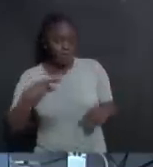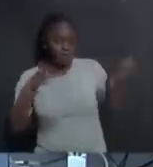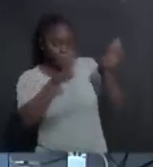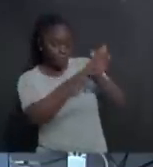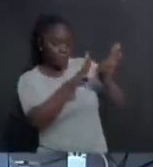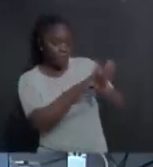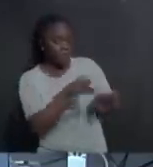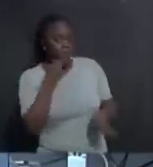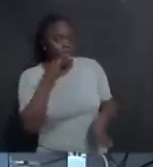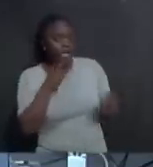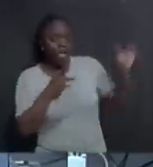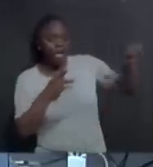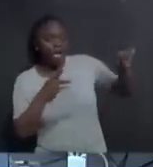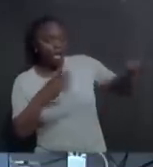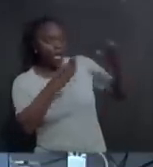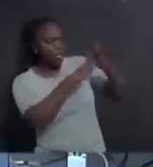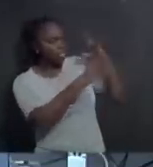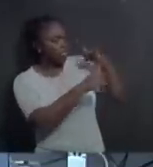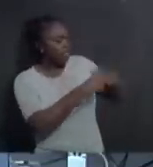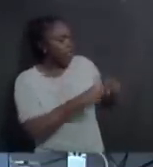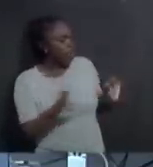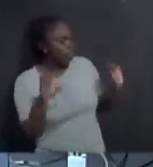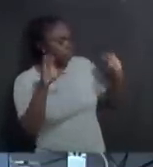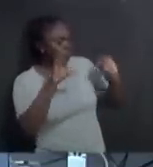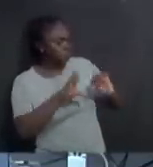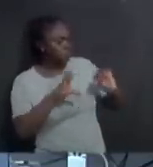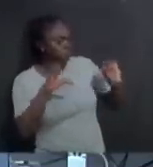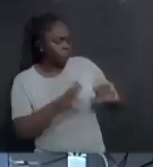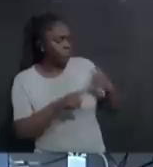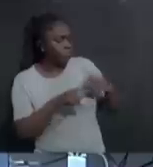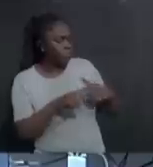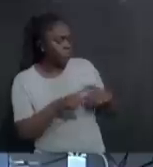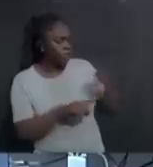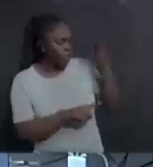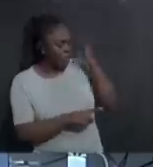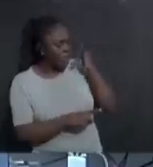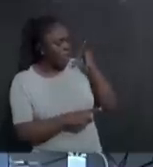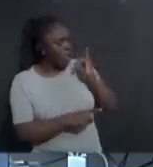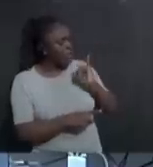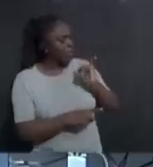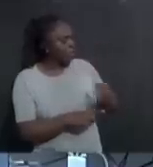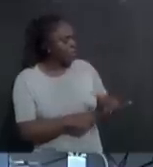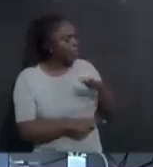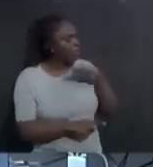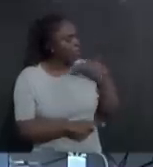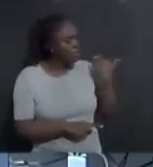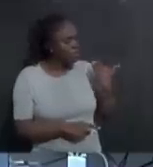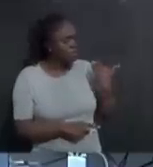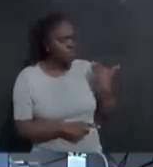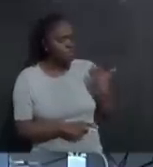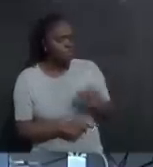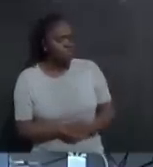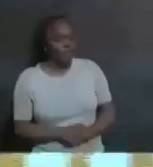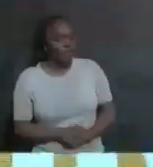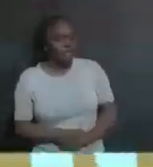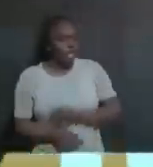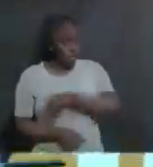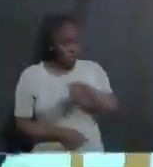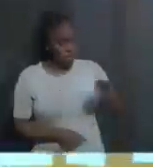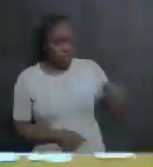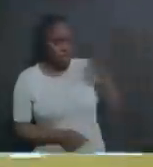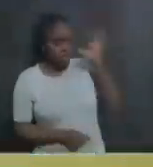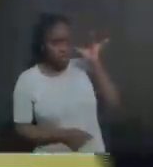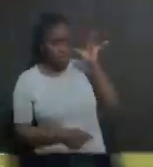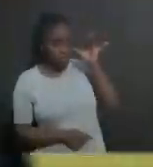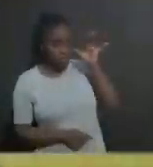assim: e essa igreja que não vale nada, hein? Porque a voz profética de vocês morreu. E vocês que estão assistindo